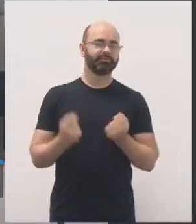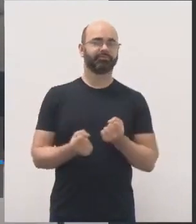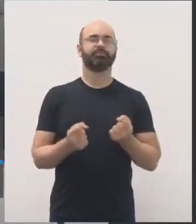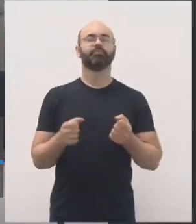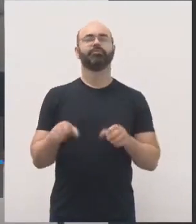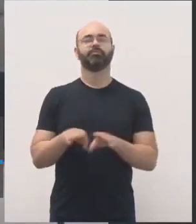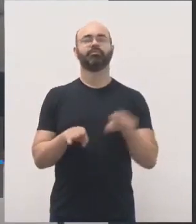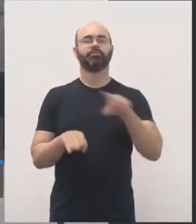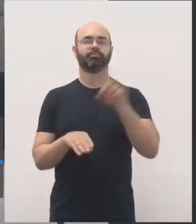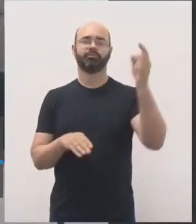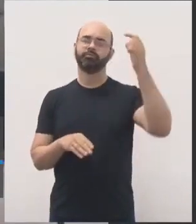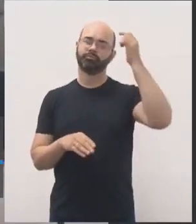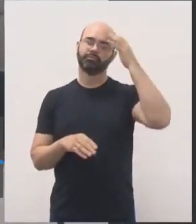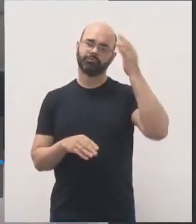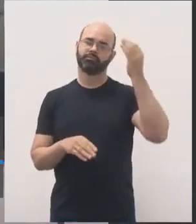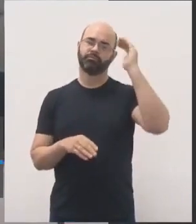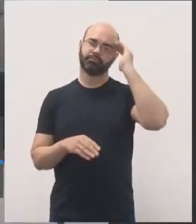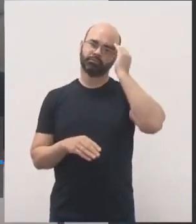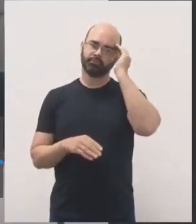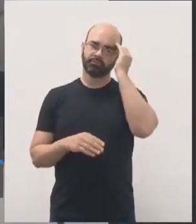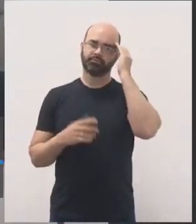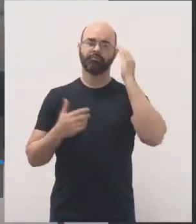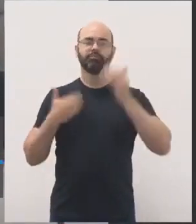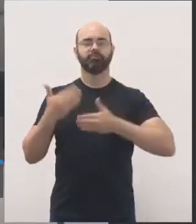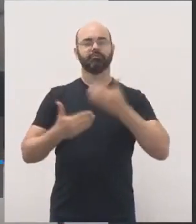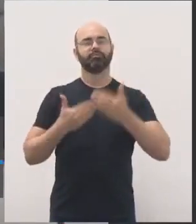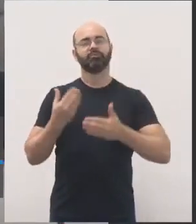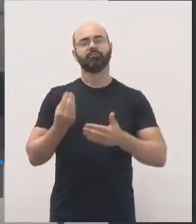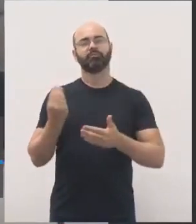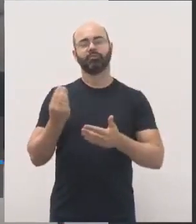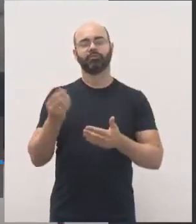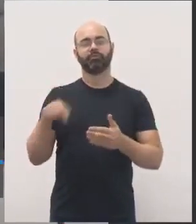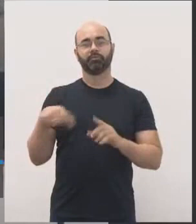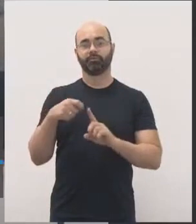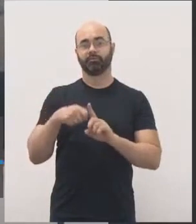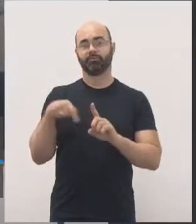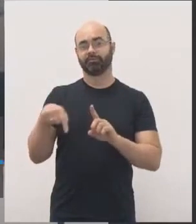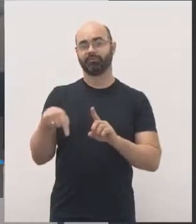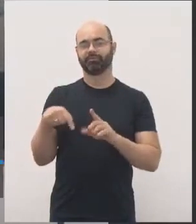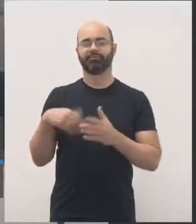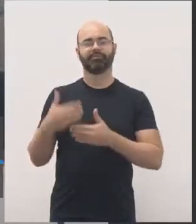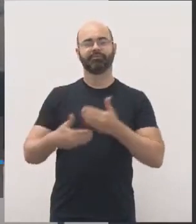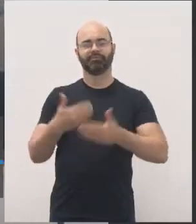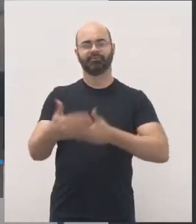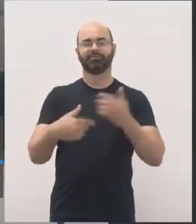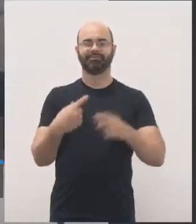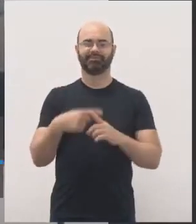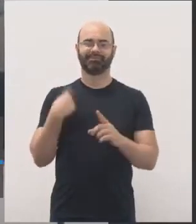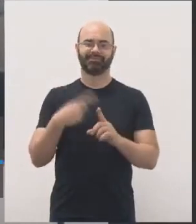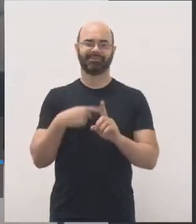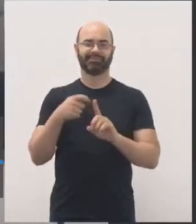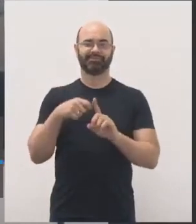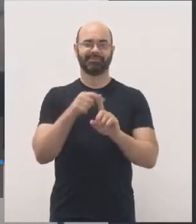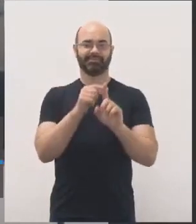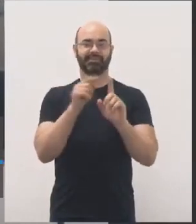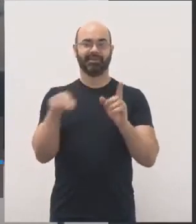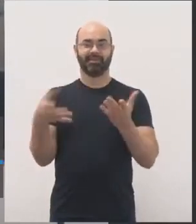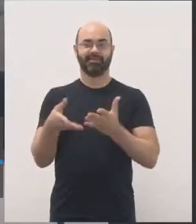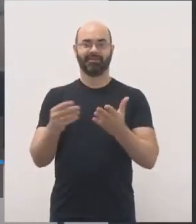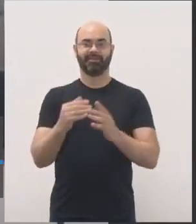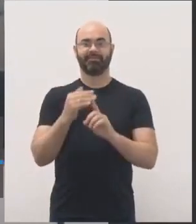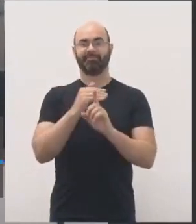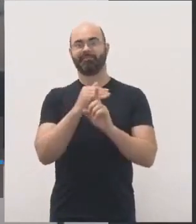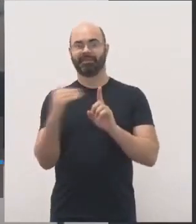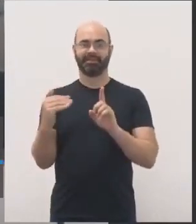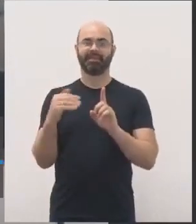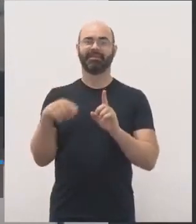de vocês para, né, saberem como é que isso vai se dar ao longo desse mês, já que a gente já está, né, no meio do mês. Eu vou passar a palavra,